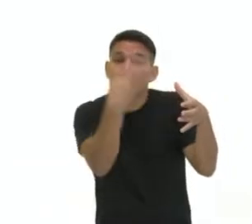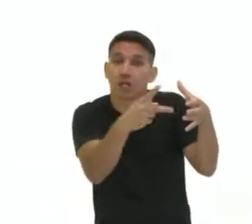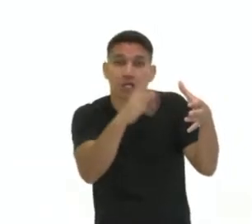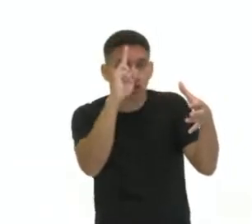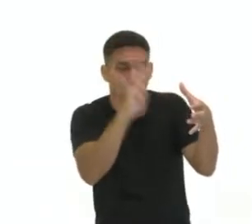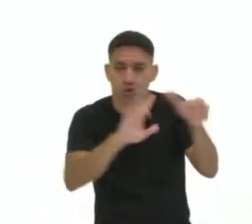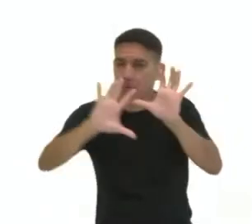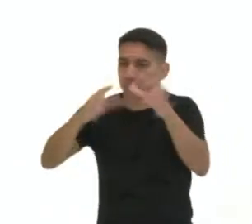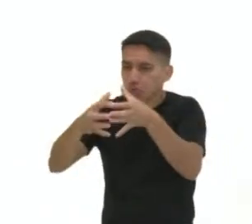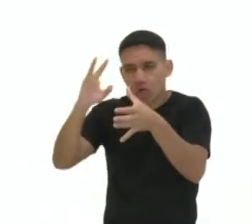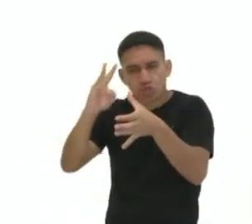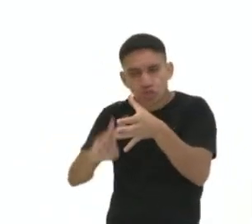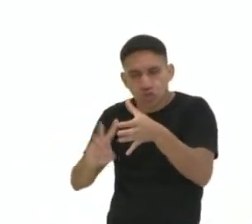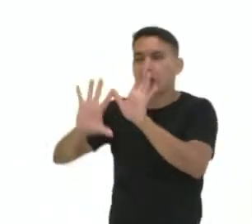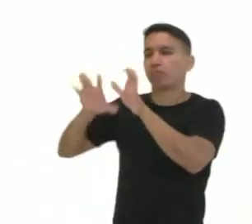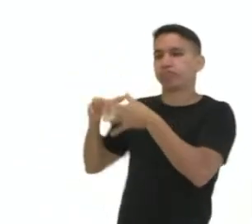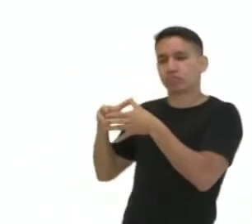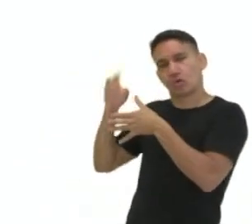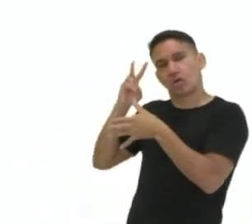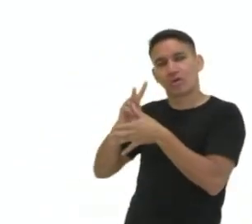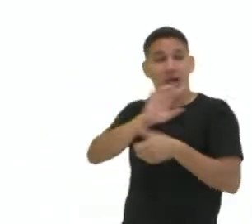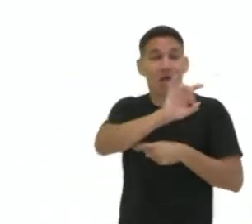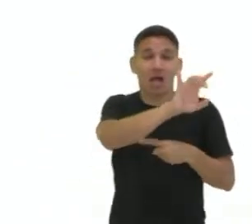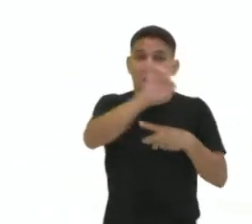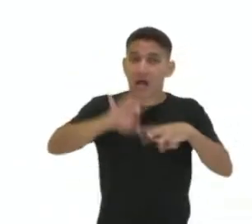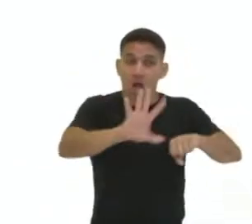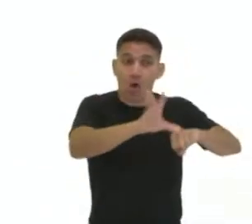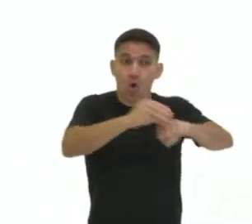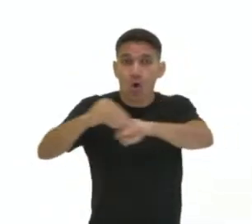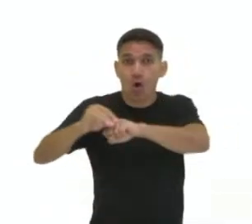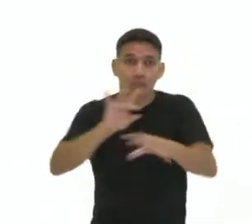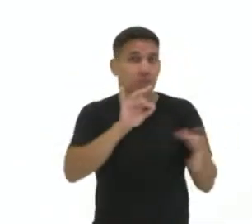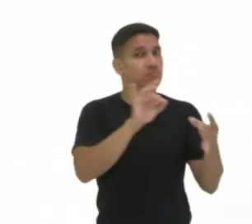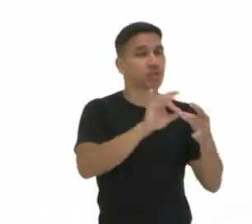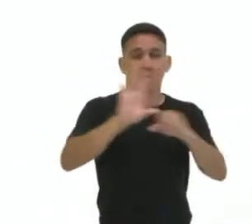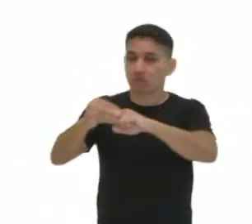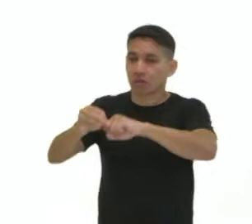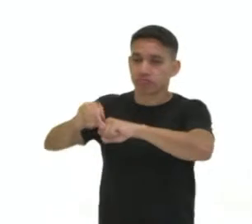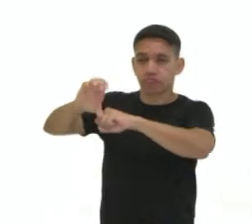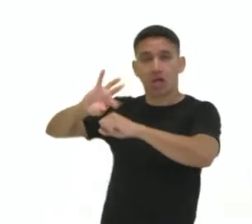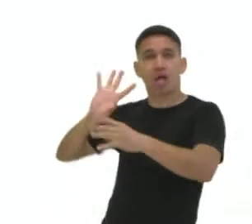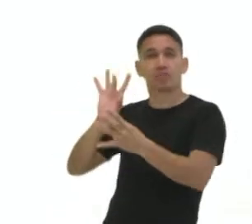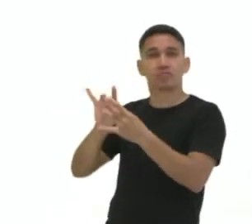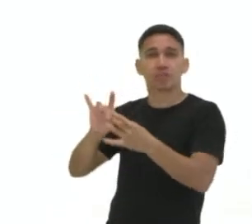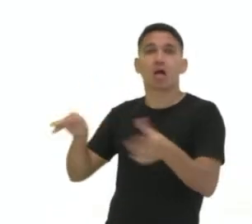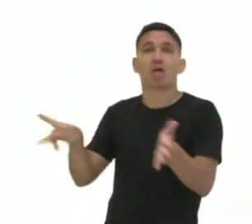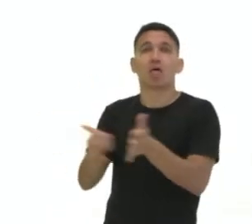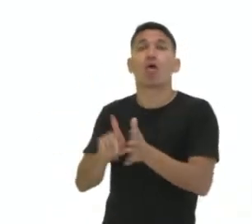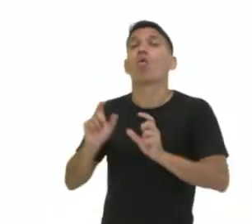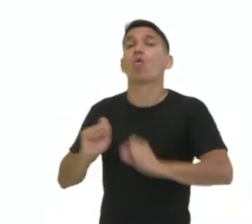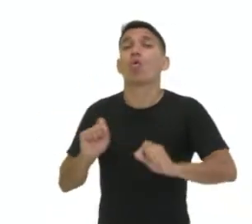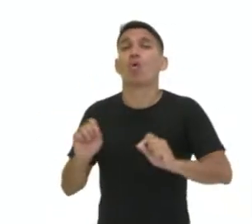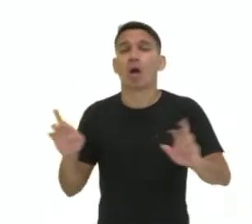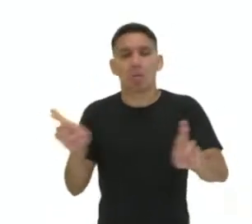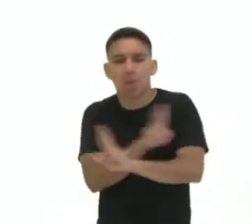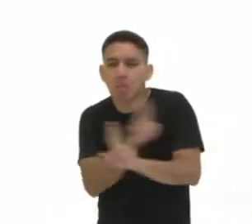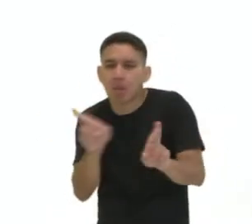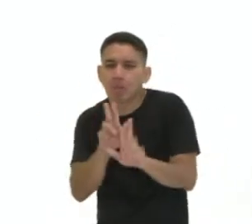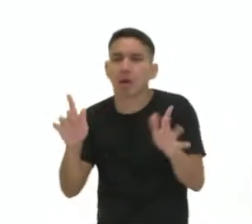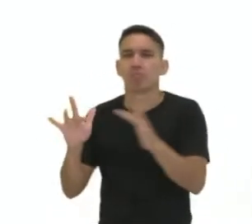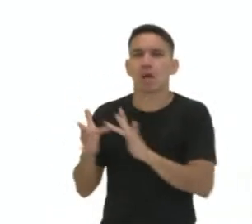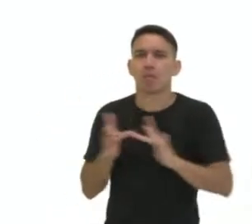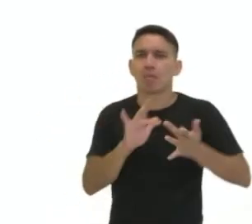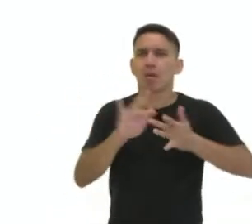costumes e conhecimentos específicos que resultam das relações que eles estabelecem com diferentes